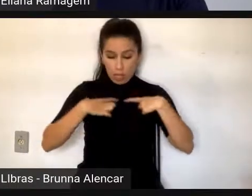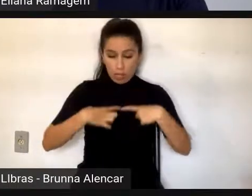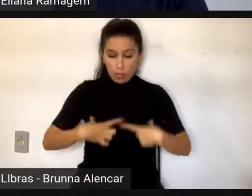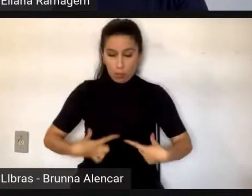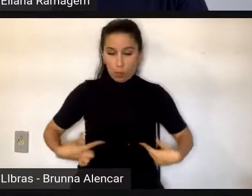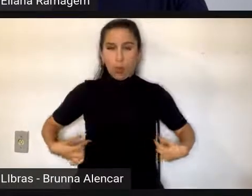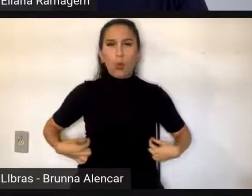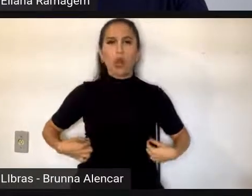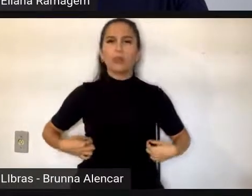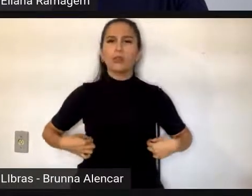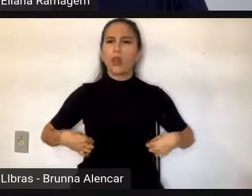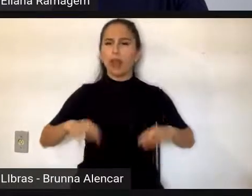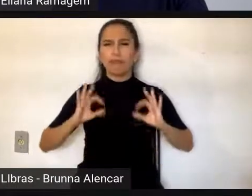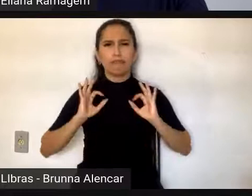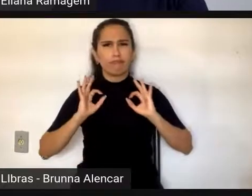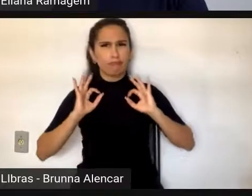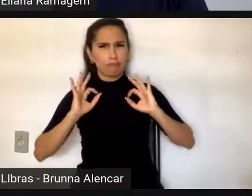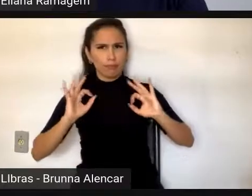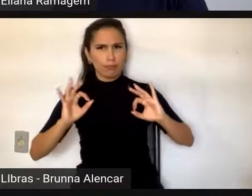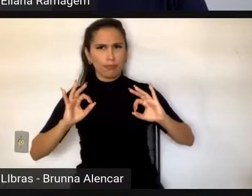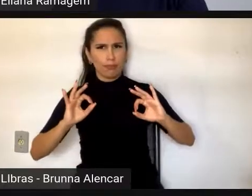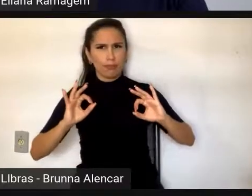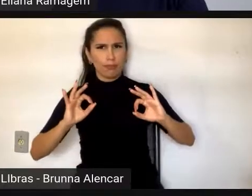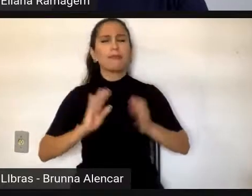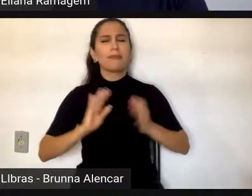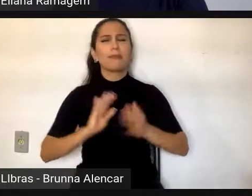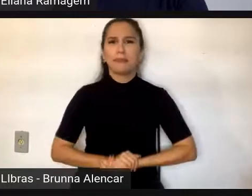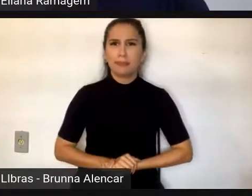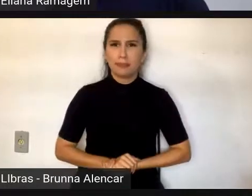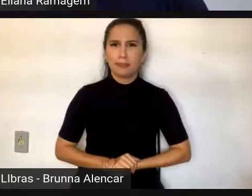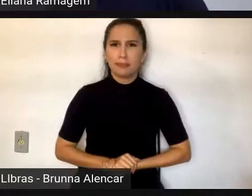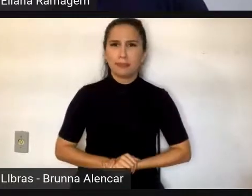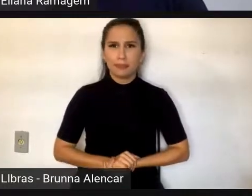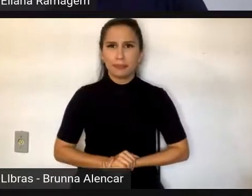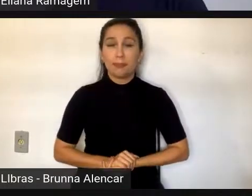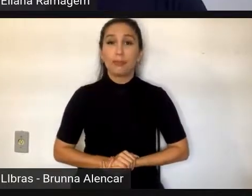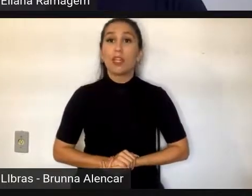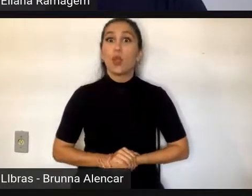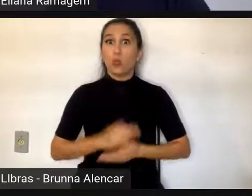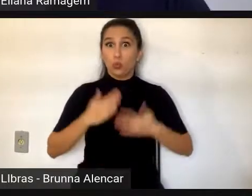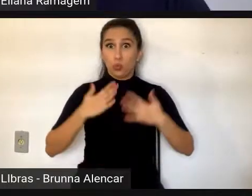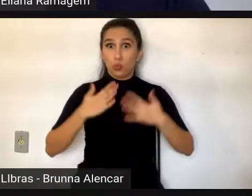preservado, está com a sua estrutura musculoesquelética